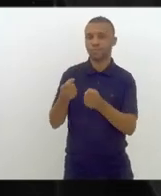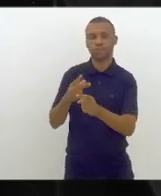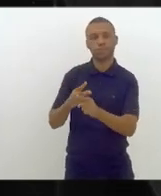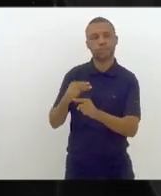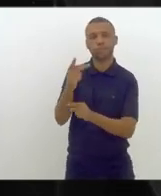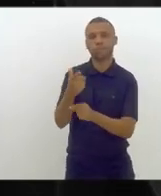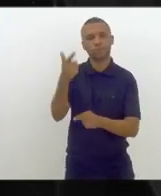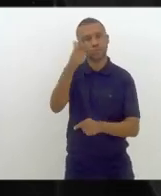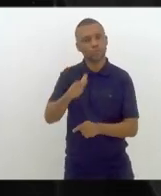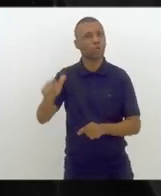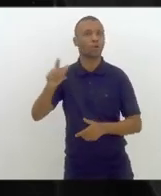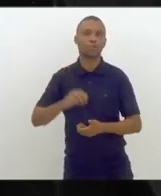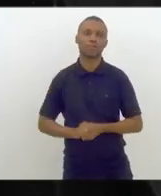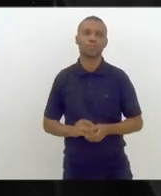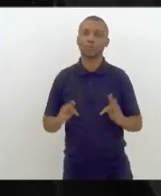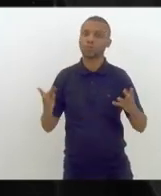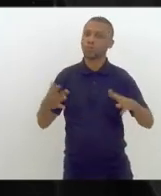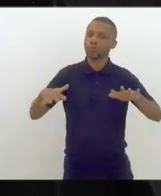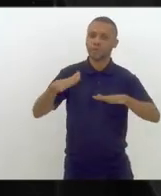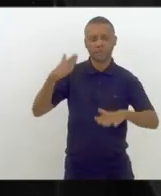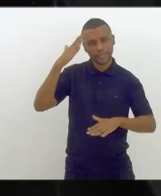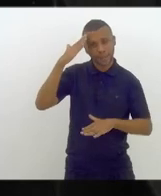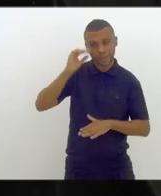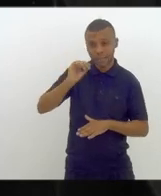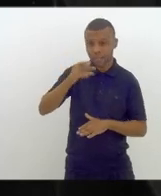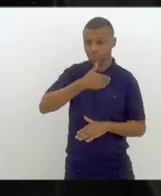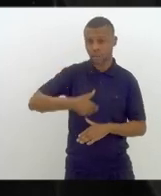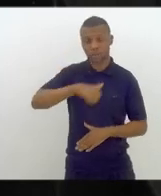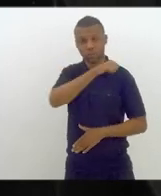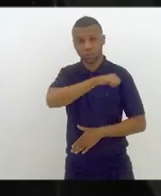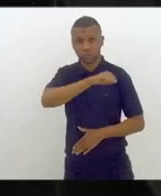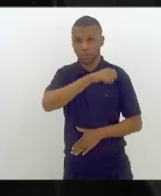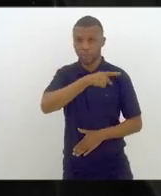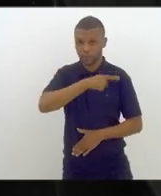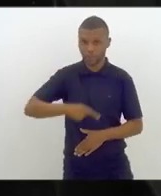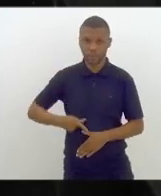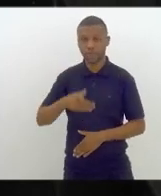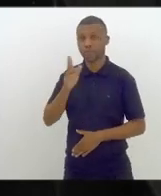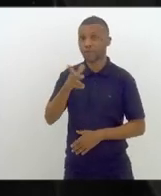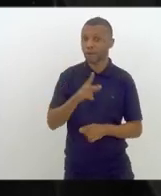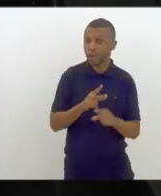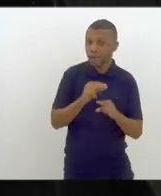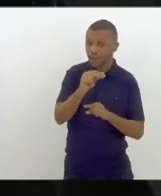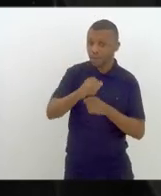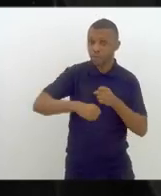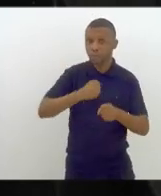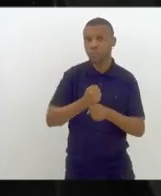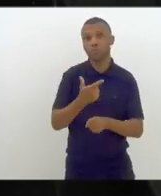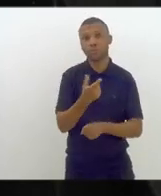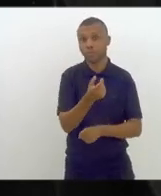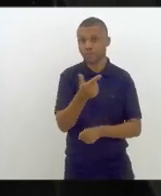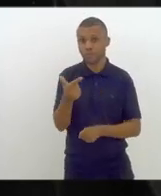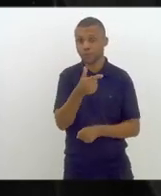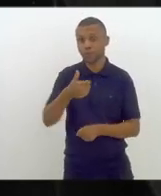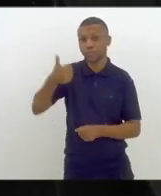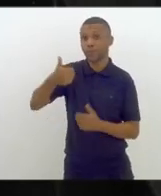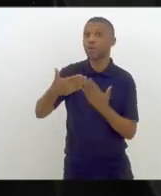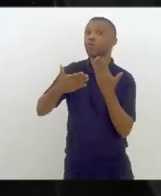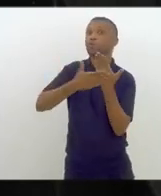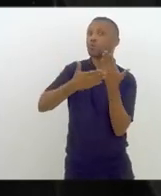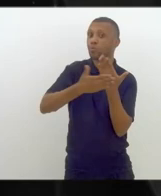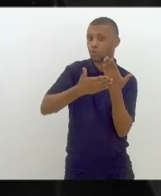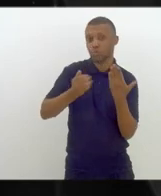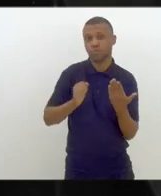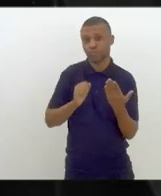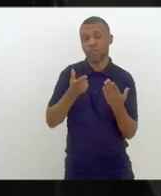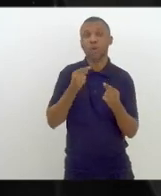reeleição. Todos sabem que no estado do Rio de Janeiro o presidente já foi eleito agora em 2022 no primeiro turno. Não tenho